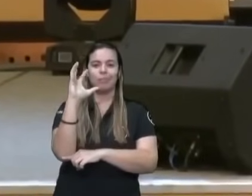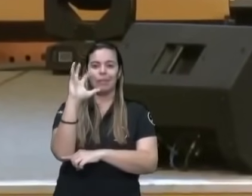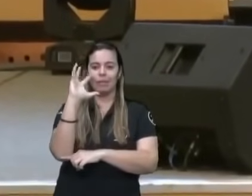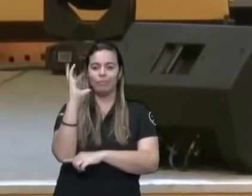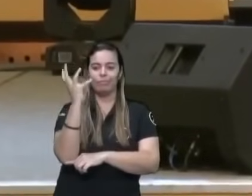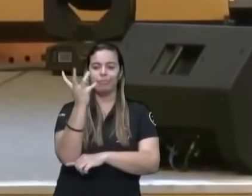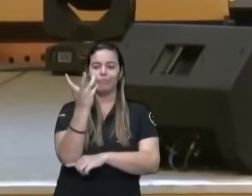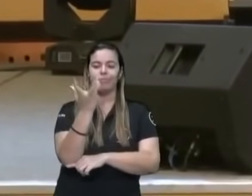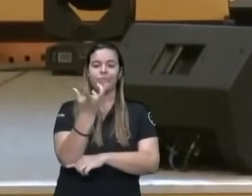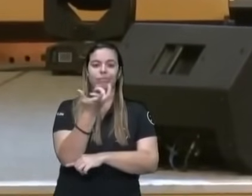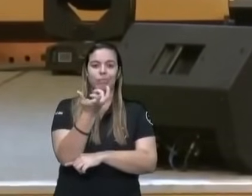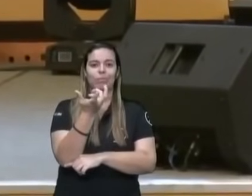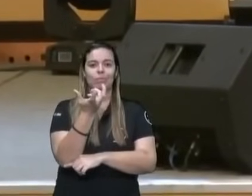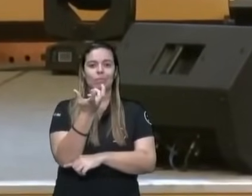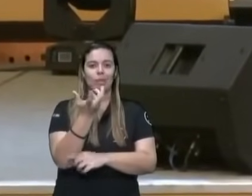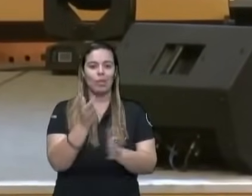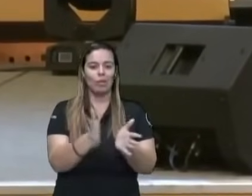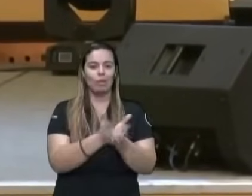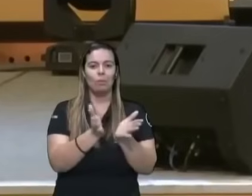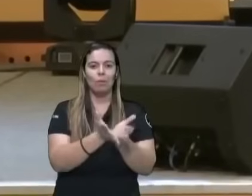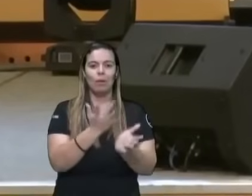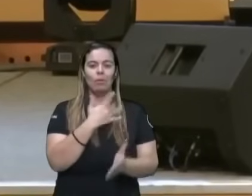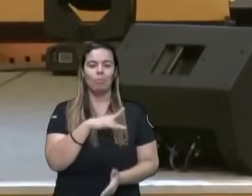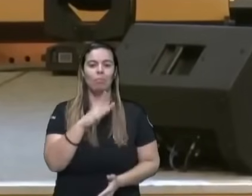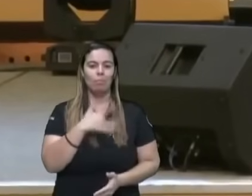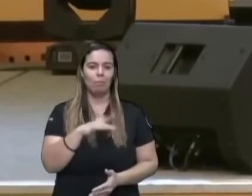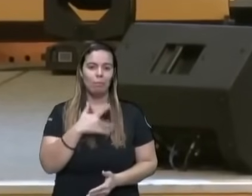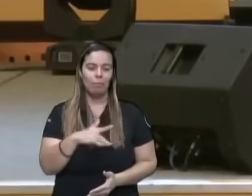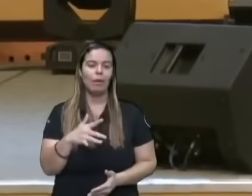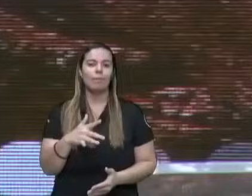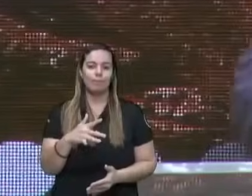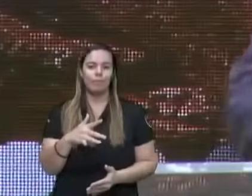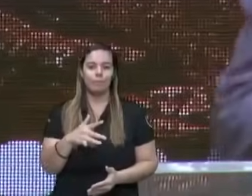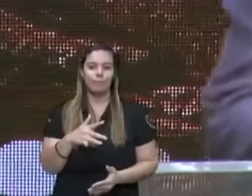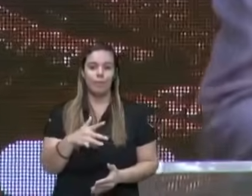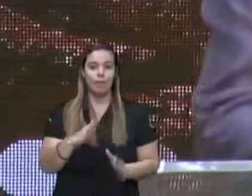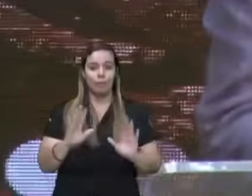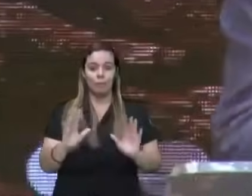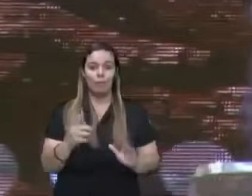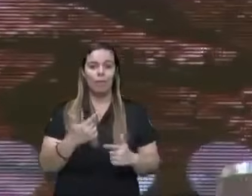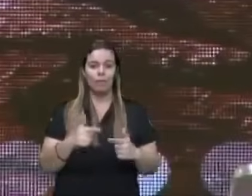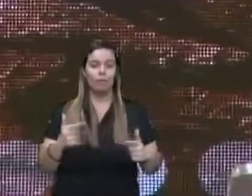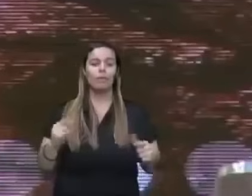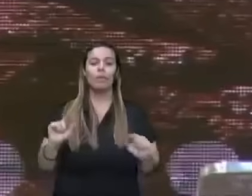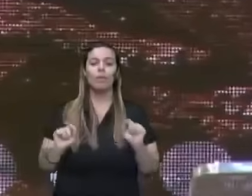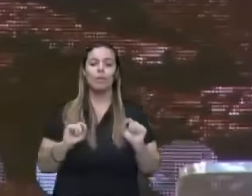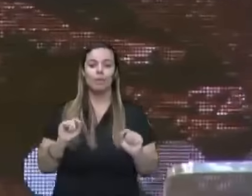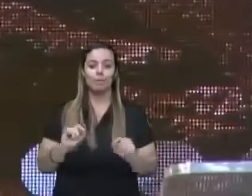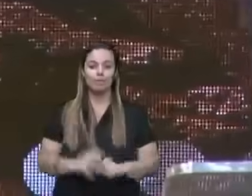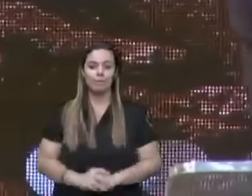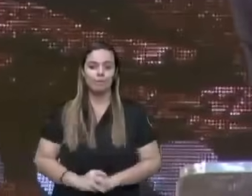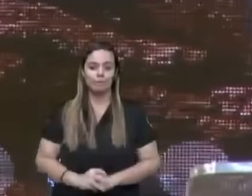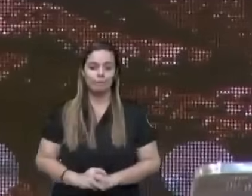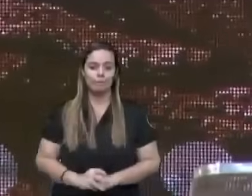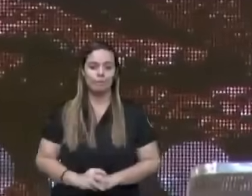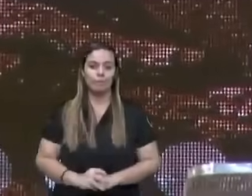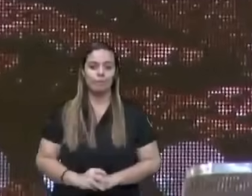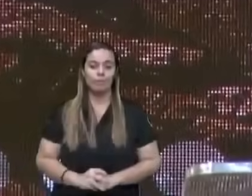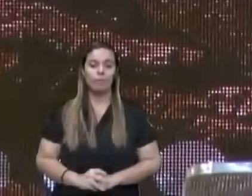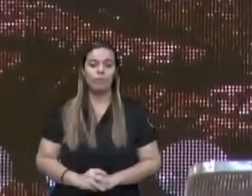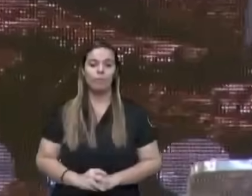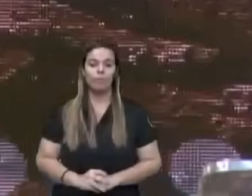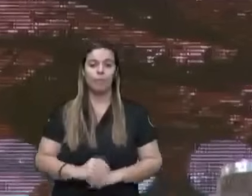vai desenvolver, vai ter vida medíocre. É má. Ele não tem nenhuma